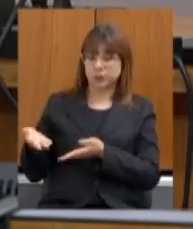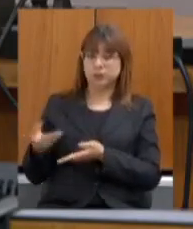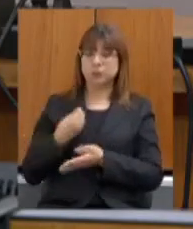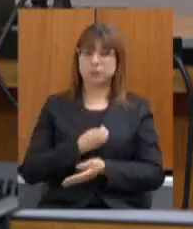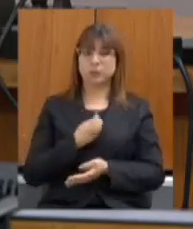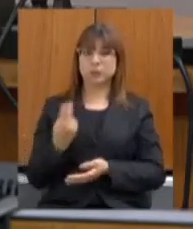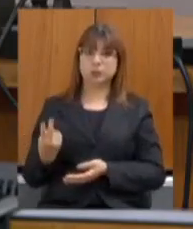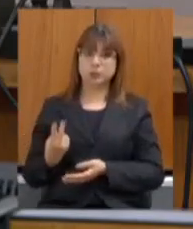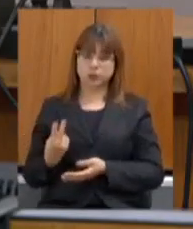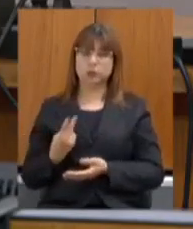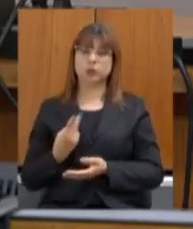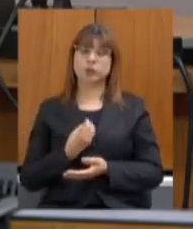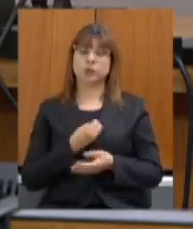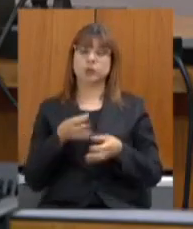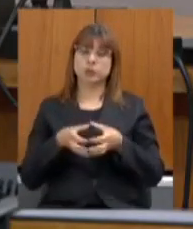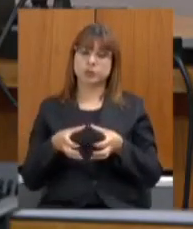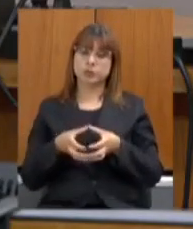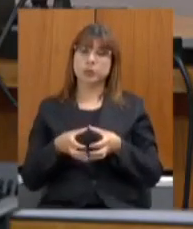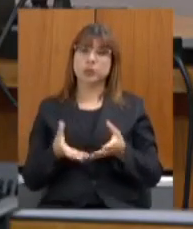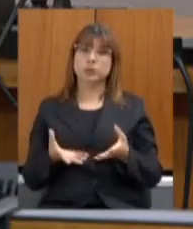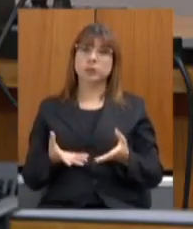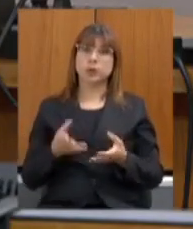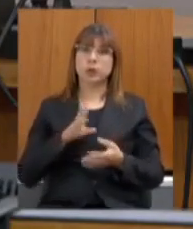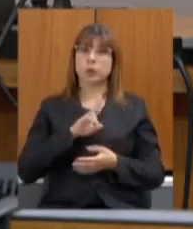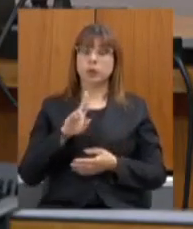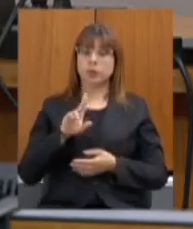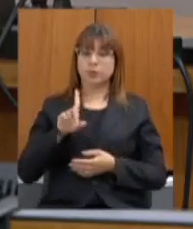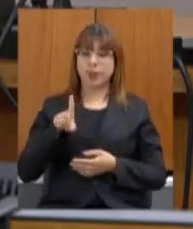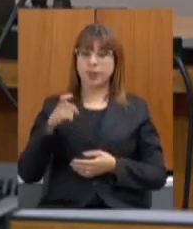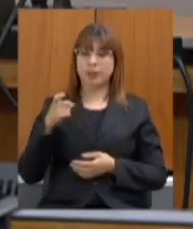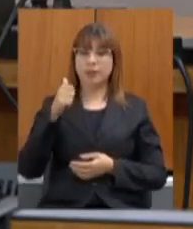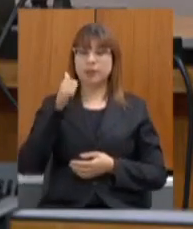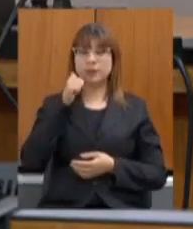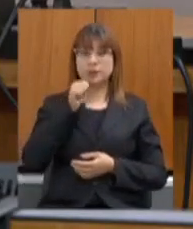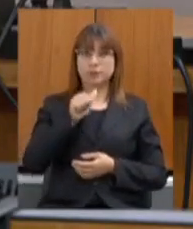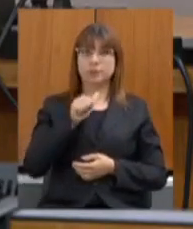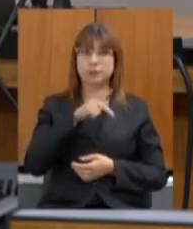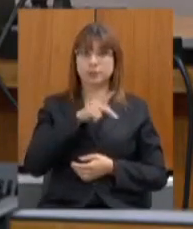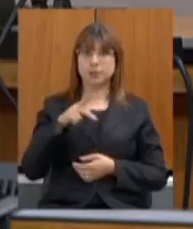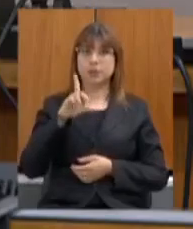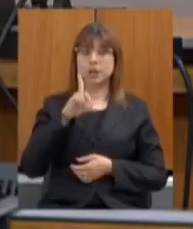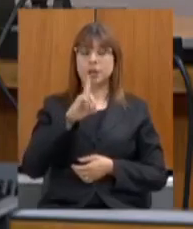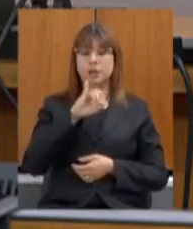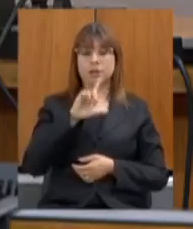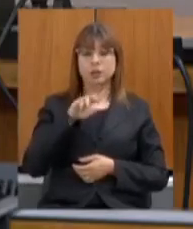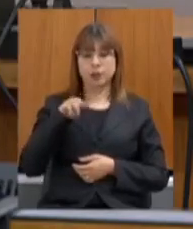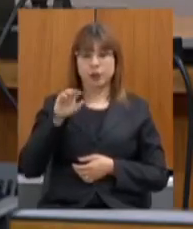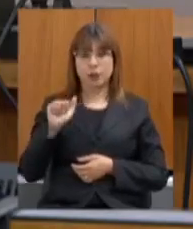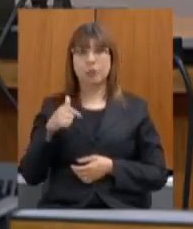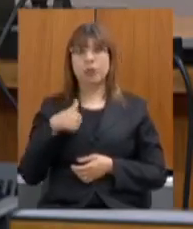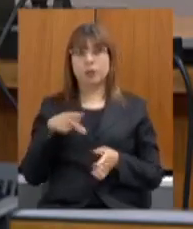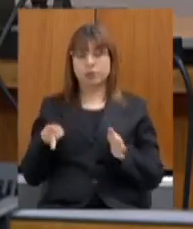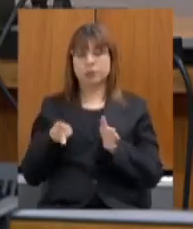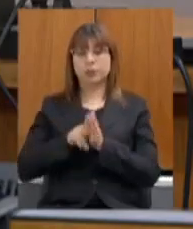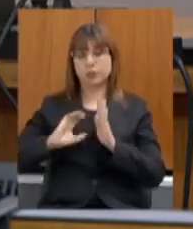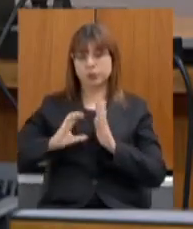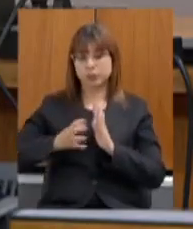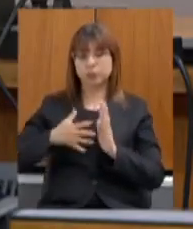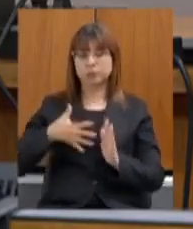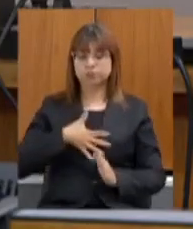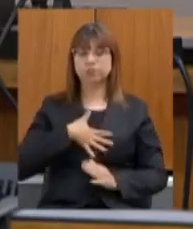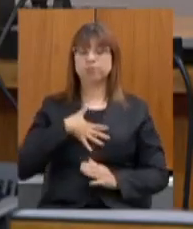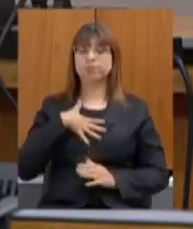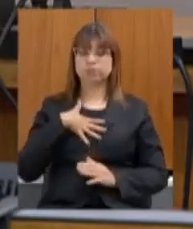participam, é muito importante. O nome da ex-presidenta é Dilma Rousseff, a quem eu tenho muito orgulho de pertencer ao mesmo partido